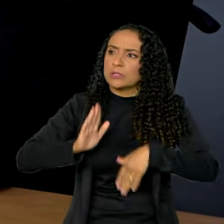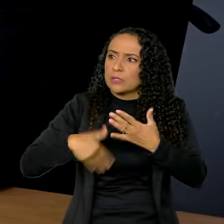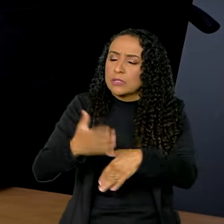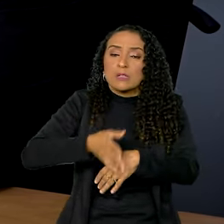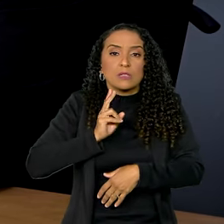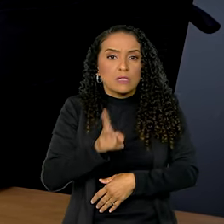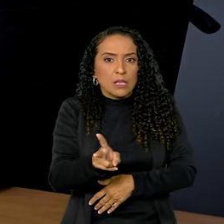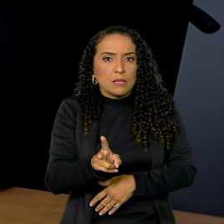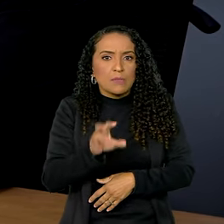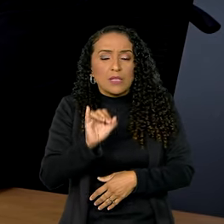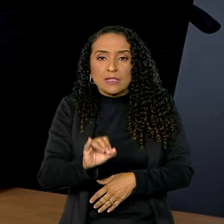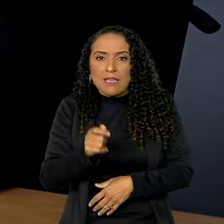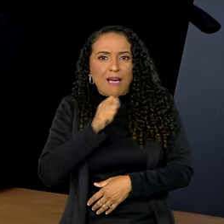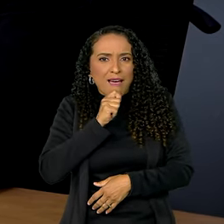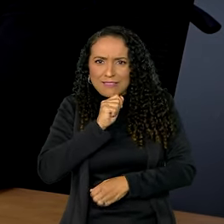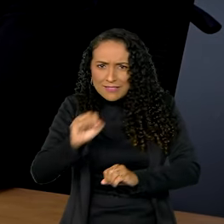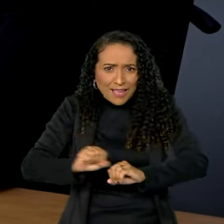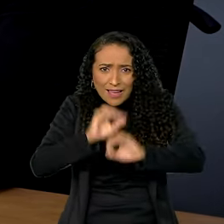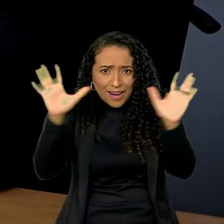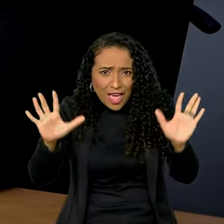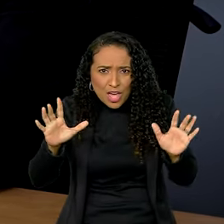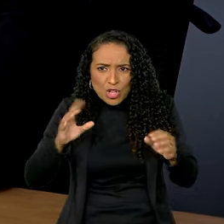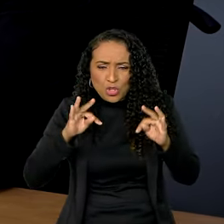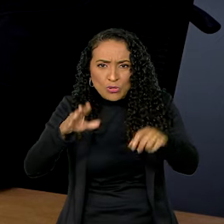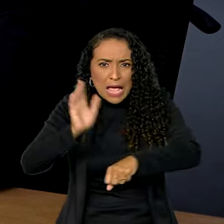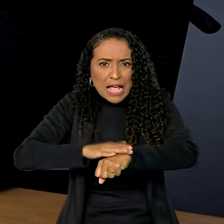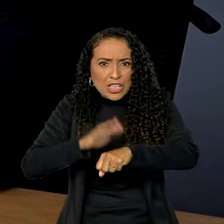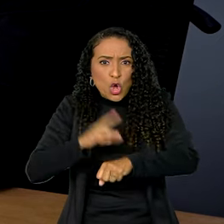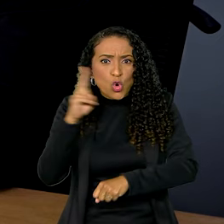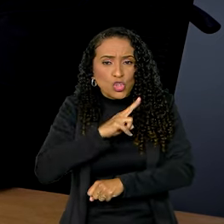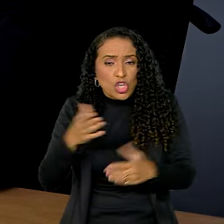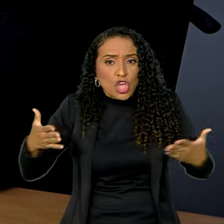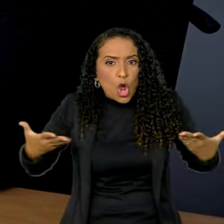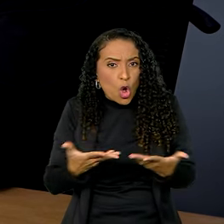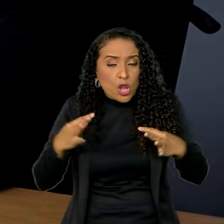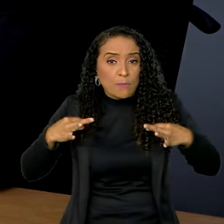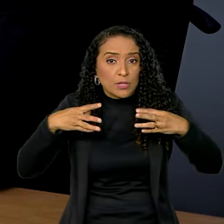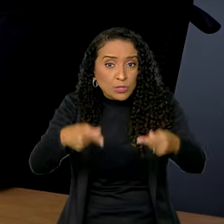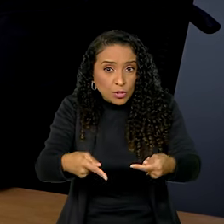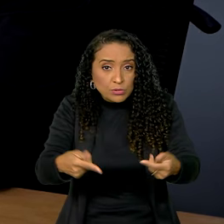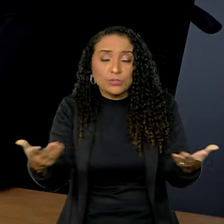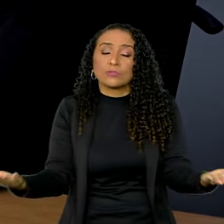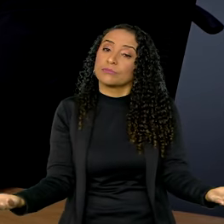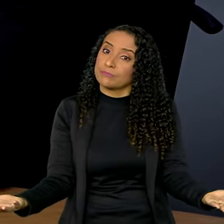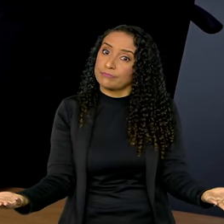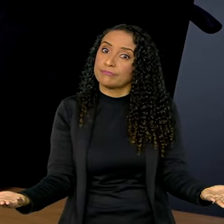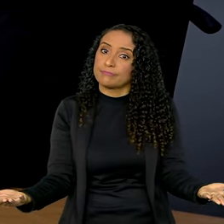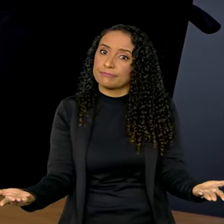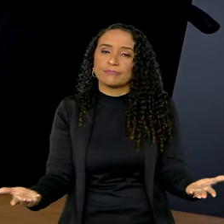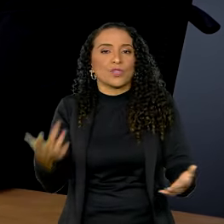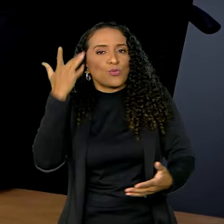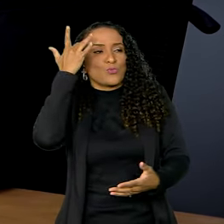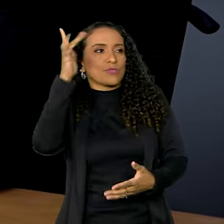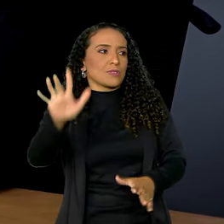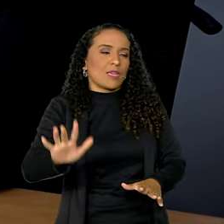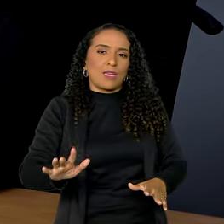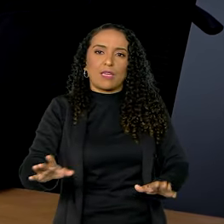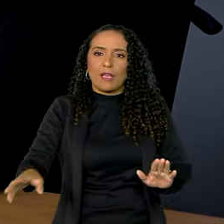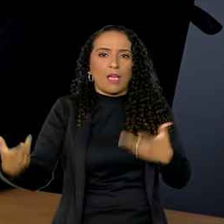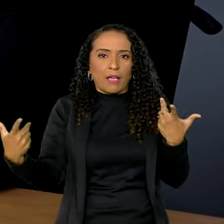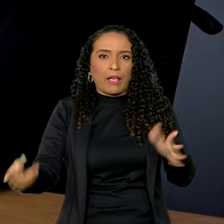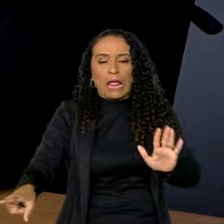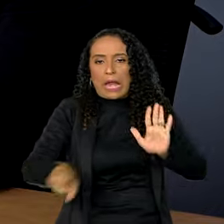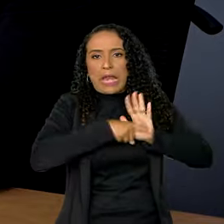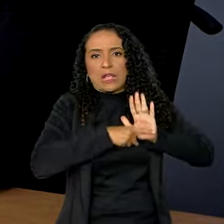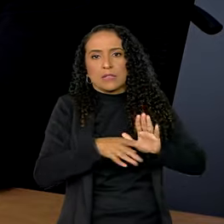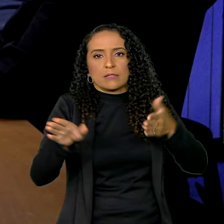mais frequentes ou seja se não está claro para todos que a ação é necessária e urgente para todos nós não sei acho que é uma negação